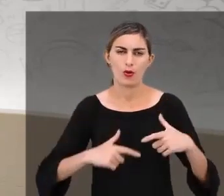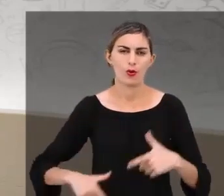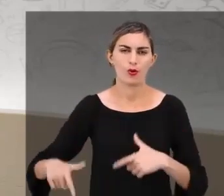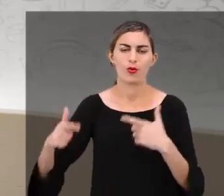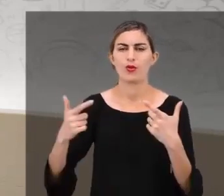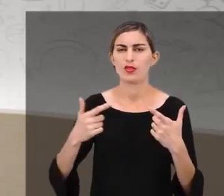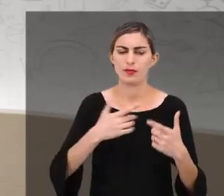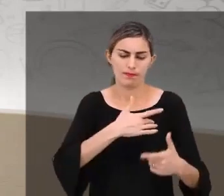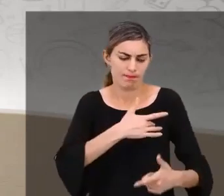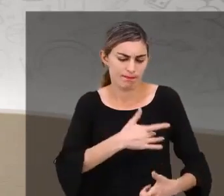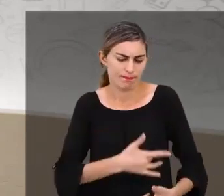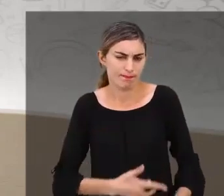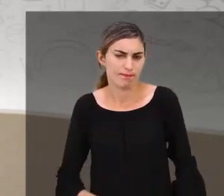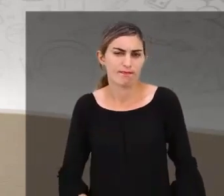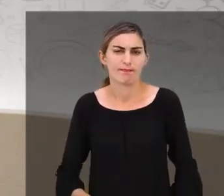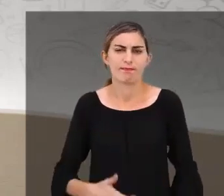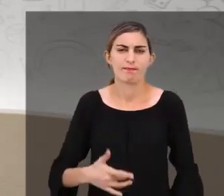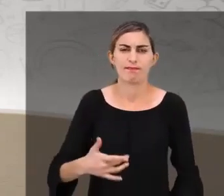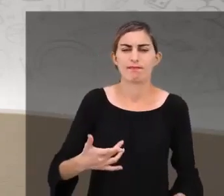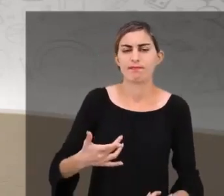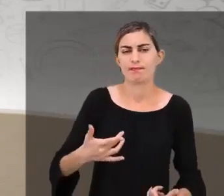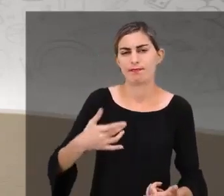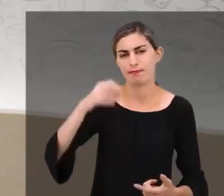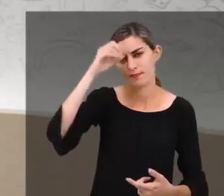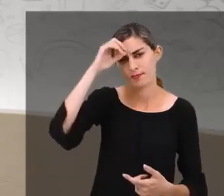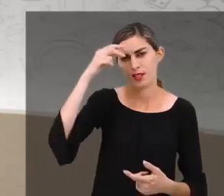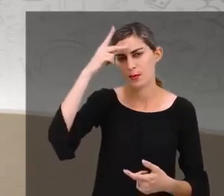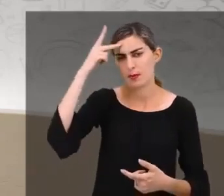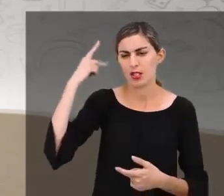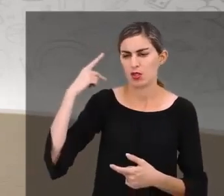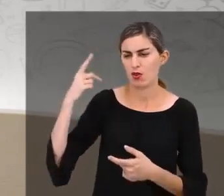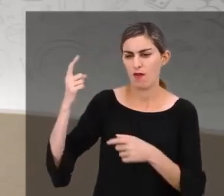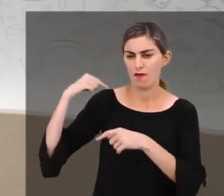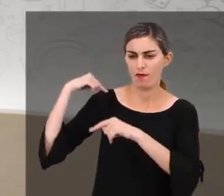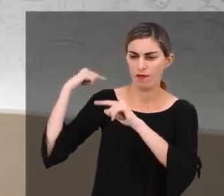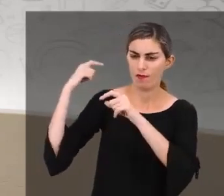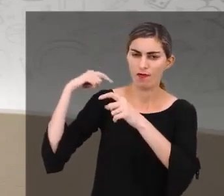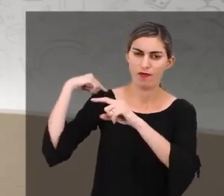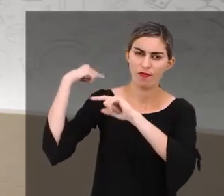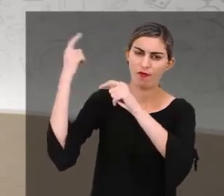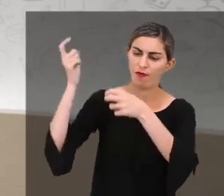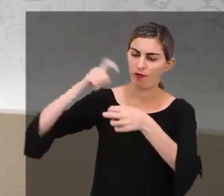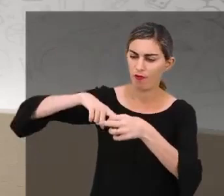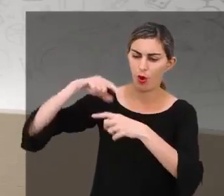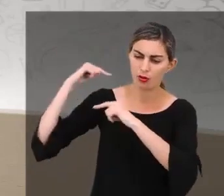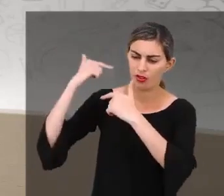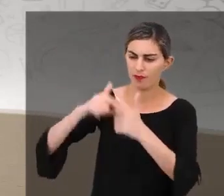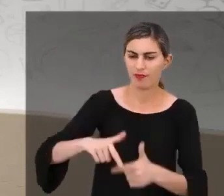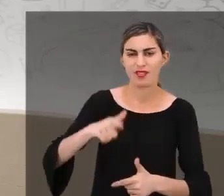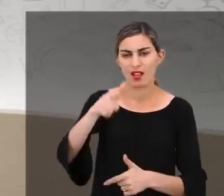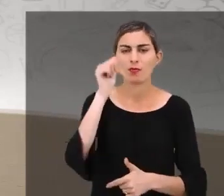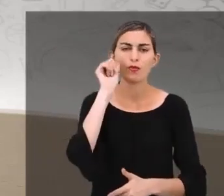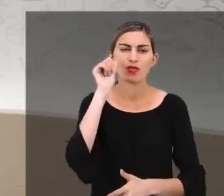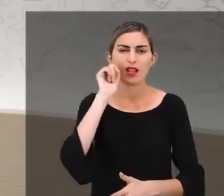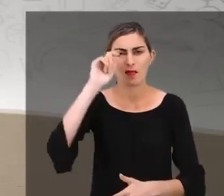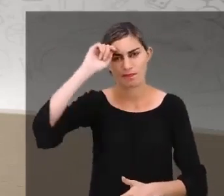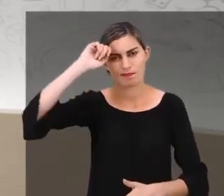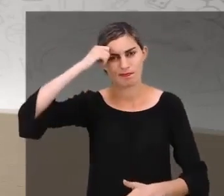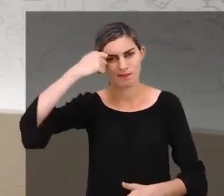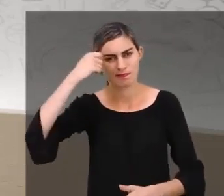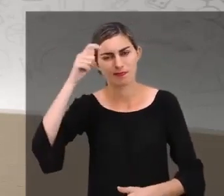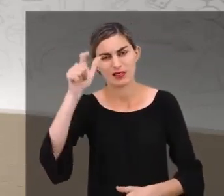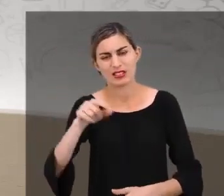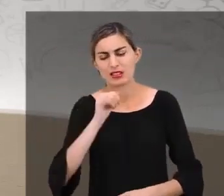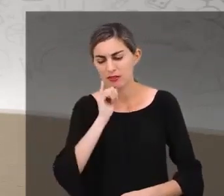de exatidão. O lar não mais existe. Ninguém volta ao que acabou. Joana é uma mulata triste que errou. Errou